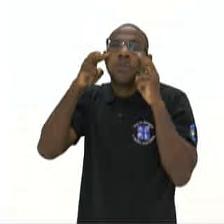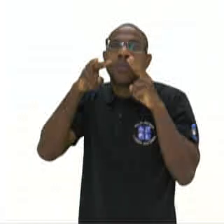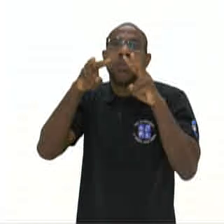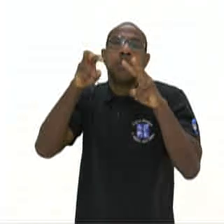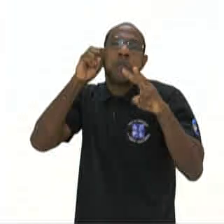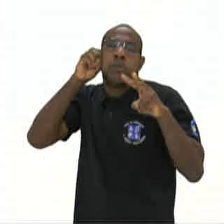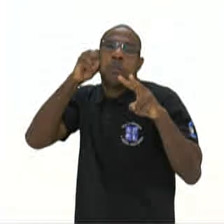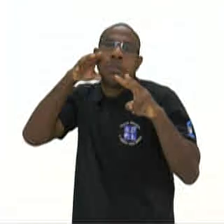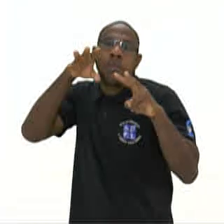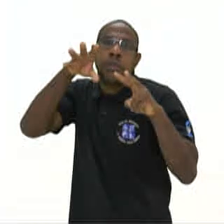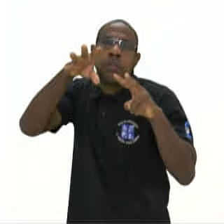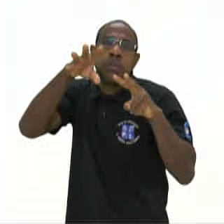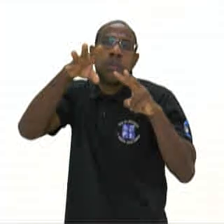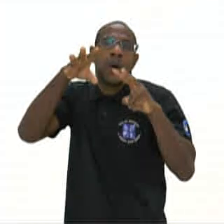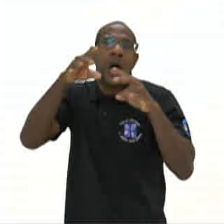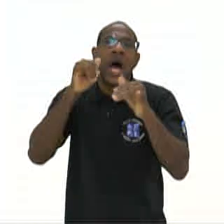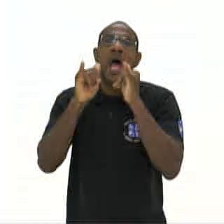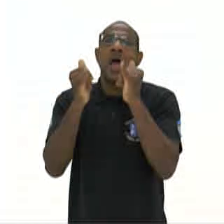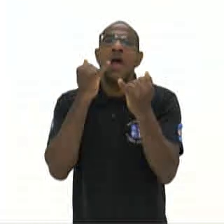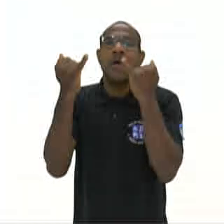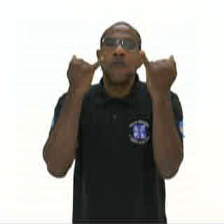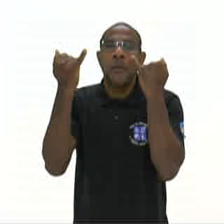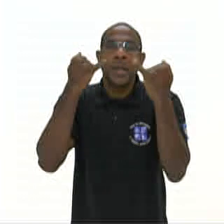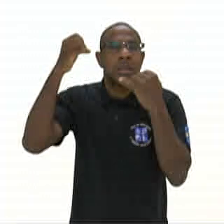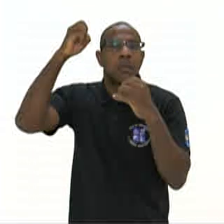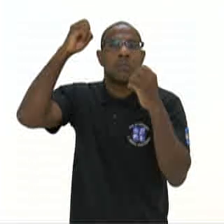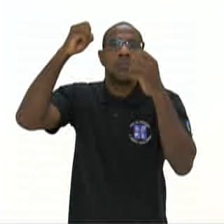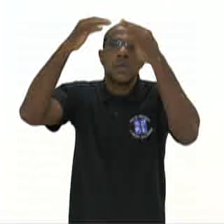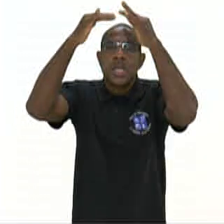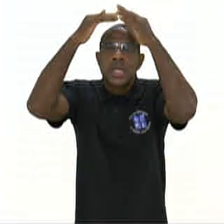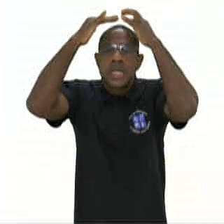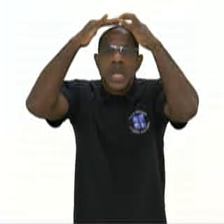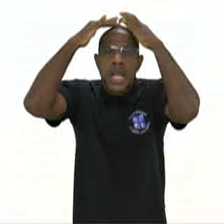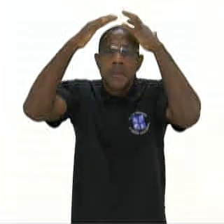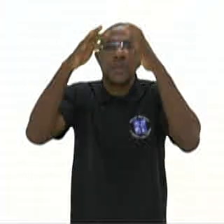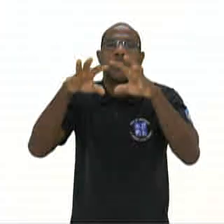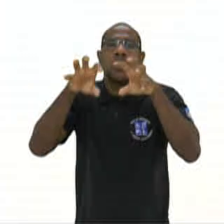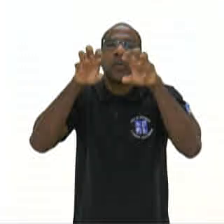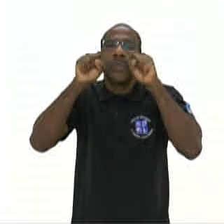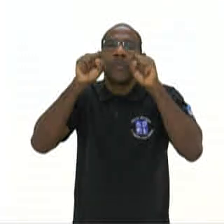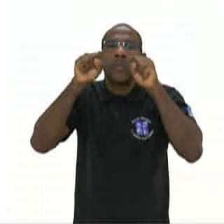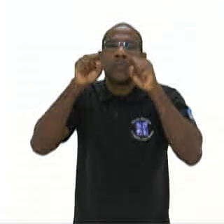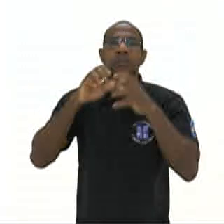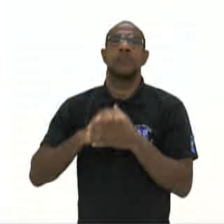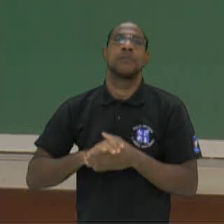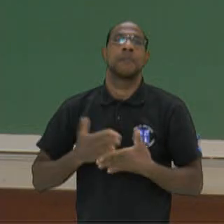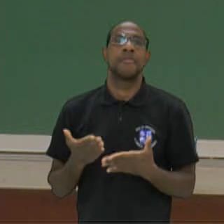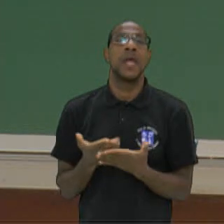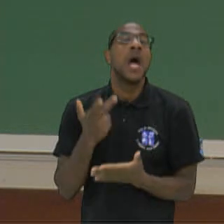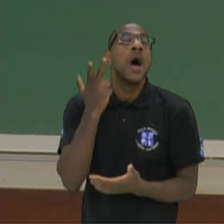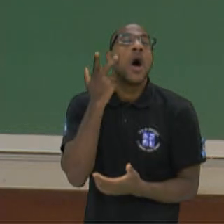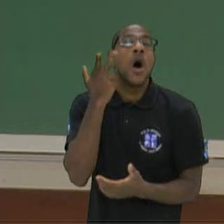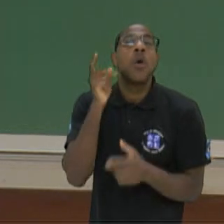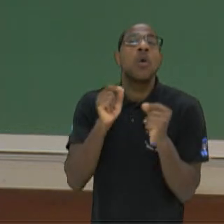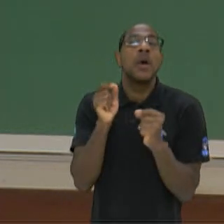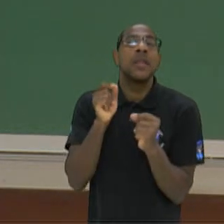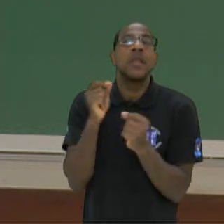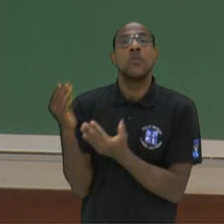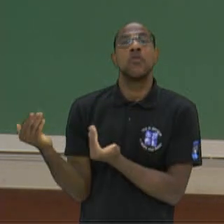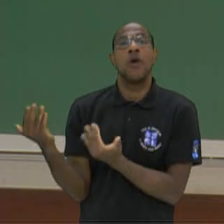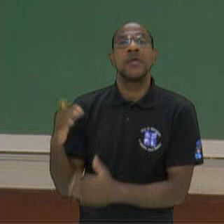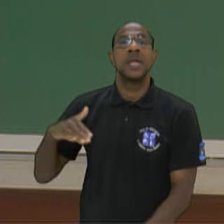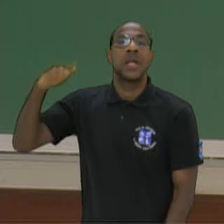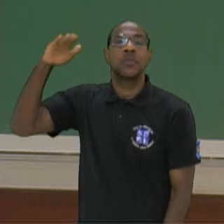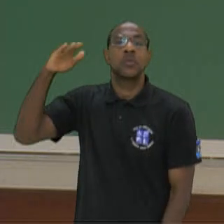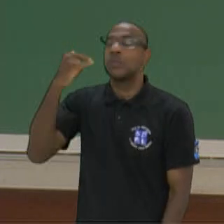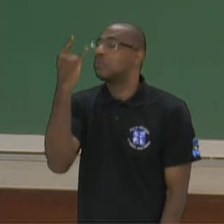para o cérebro, né? As duas são incuráveis e são a causa mais comum de cegueiras entre jovens e adultos. Uma delas